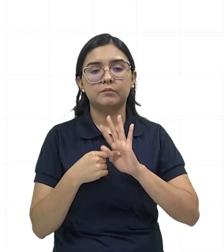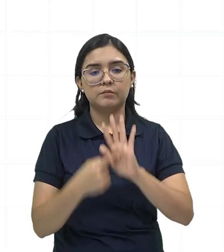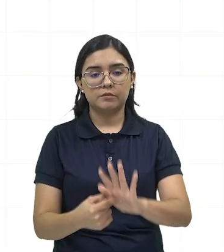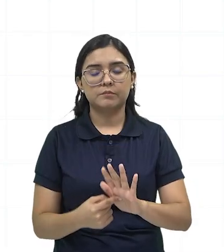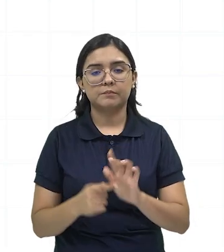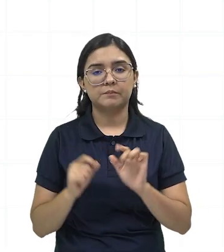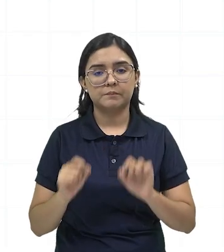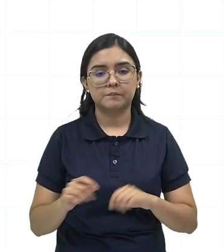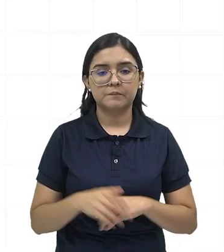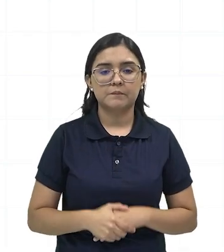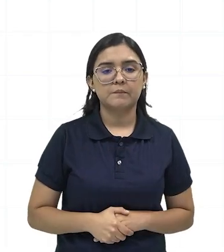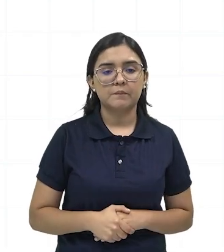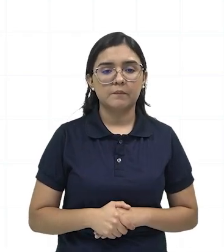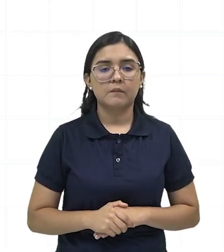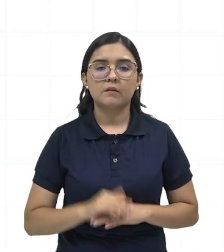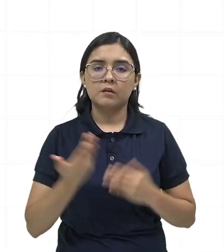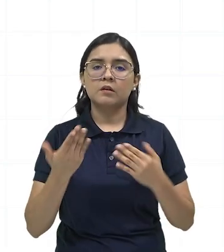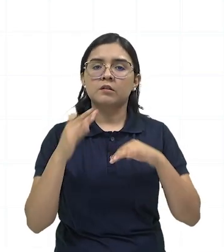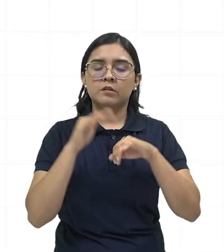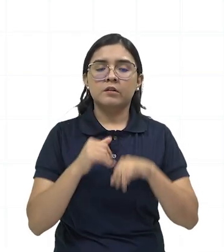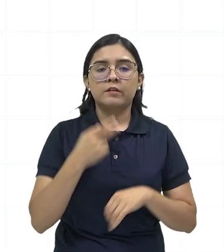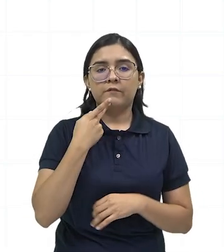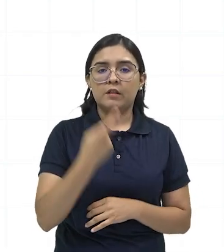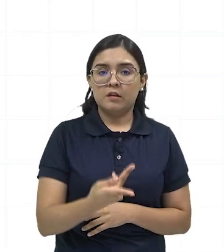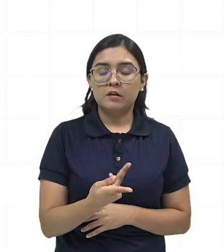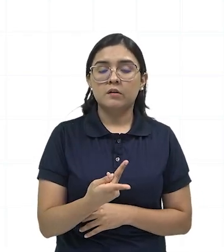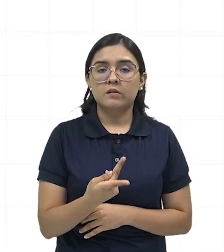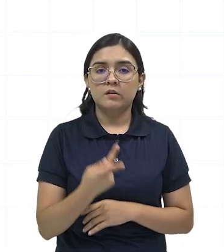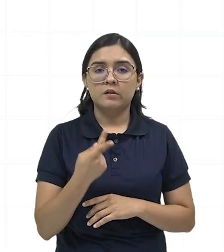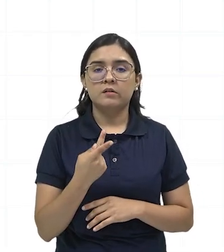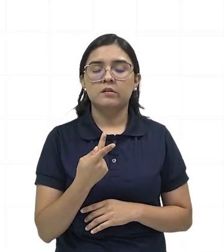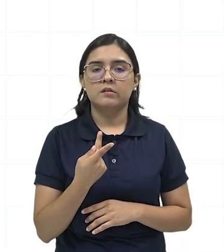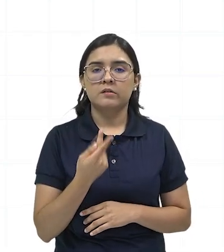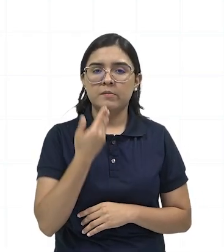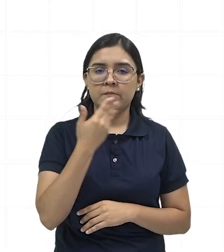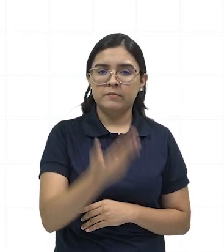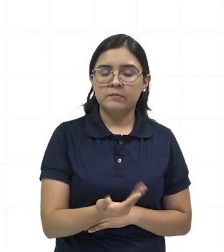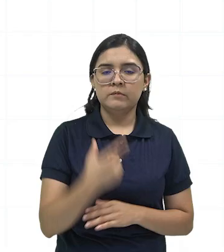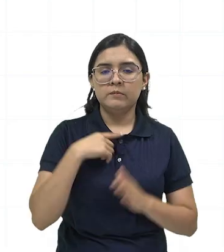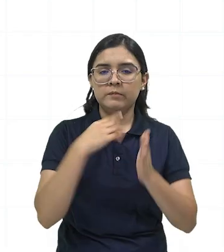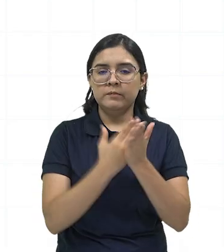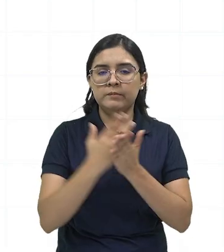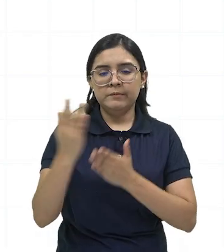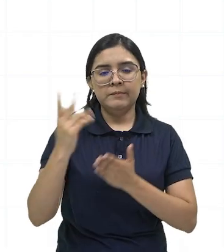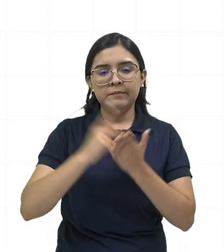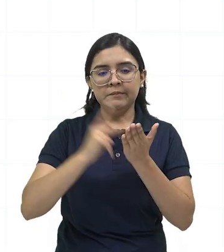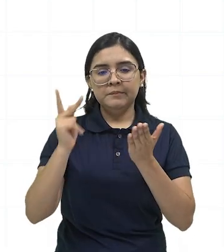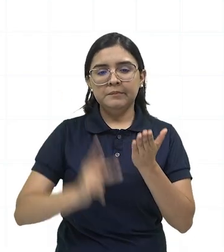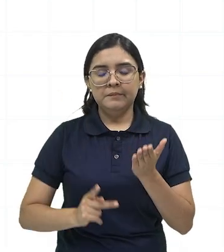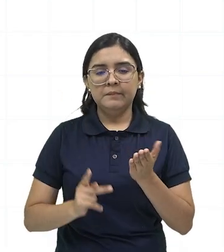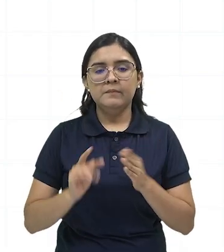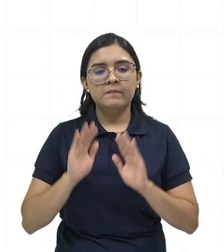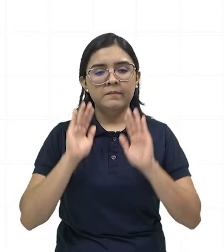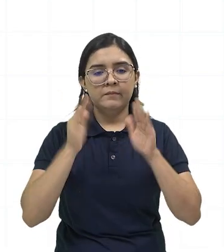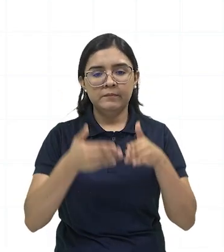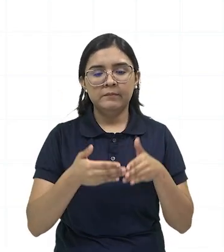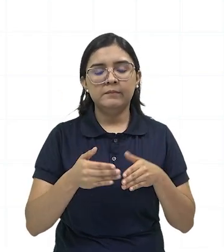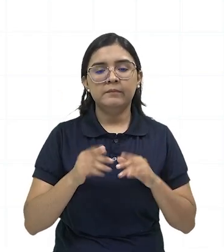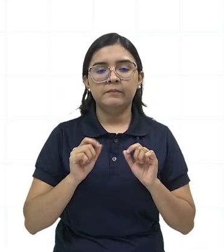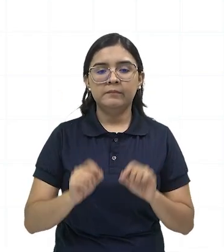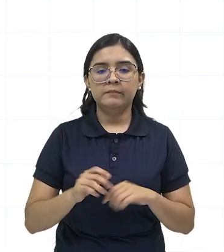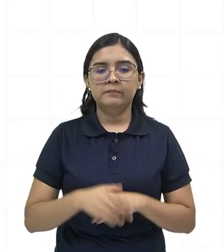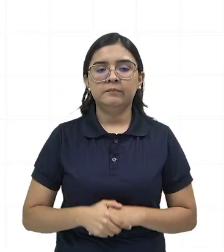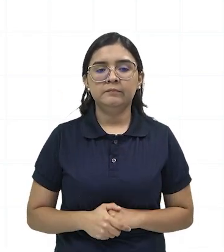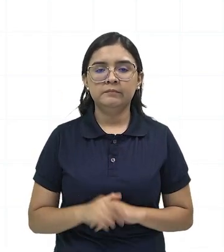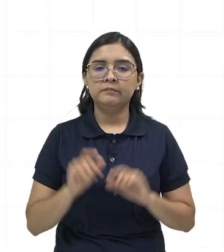está acontecendo essa invocação. Ele faz, né, ele inicia o poema justamente para dar ênfase ao